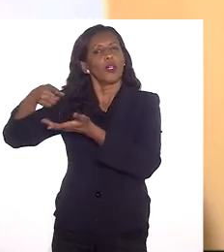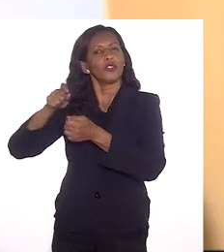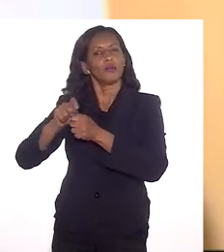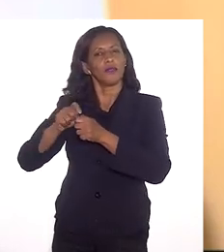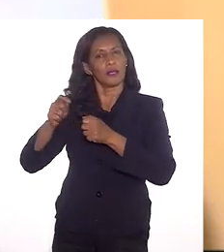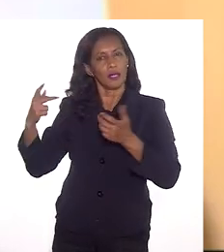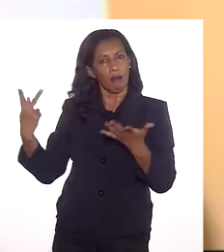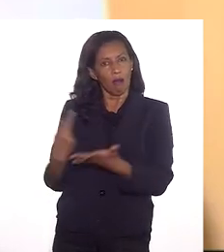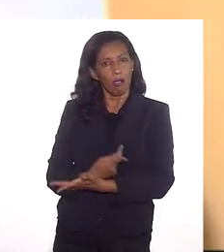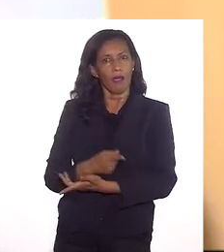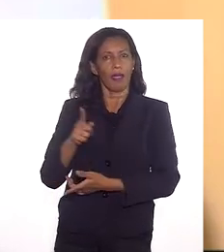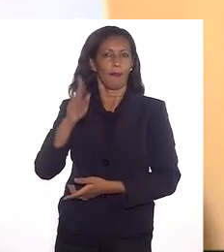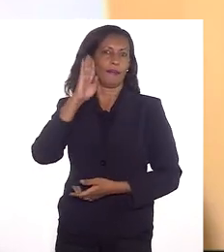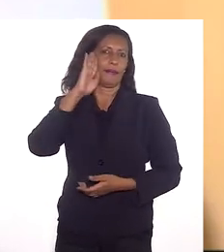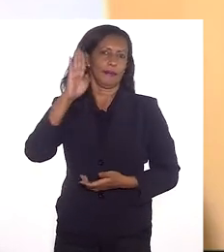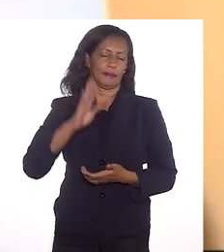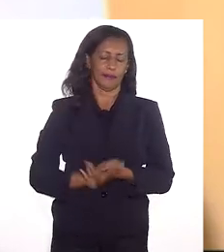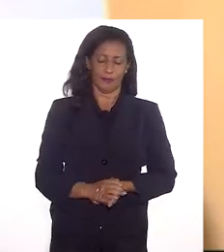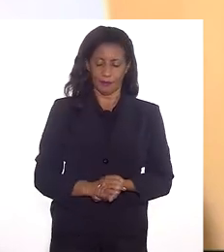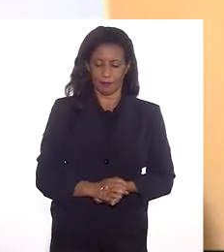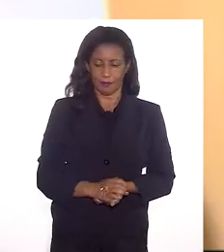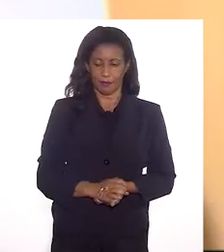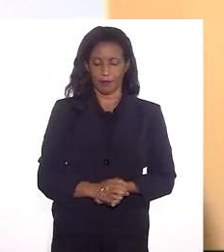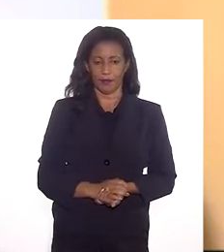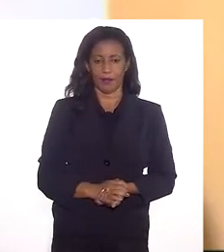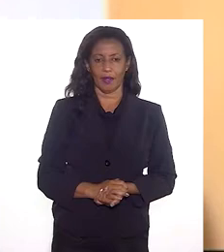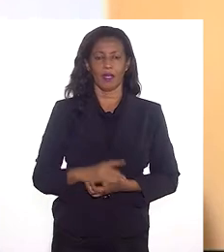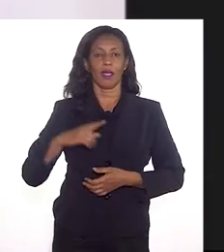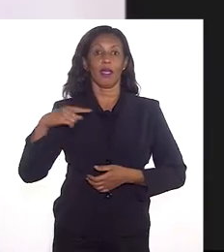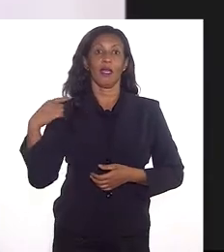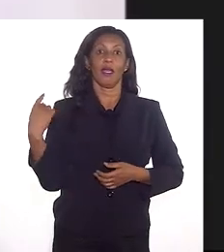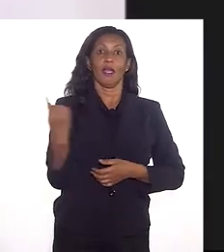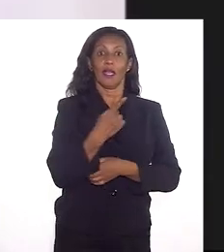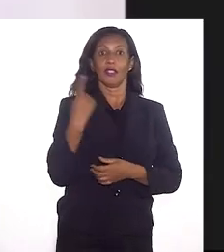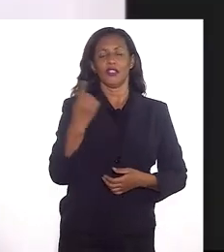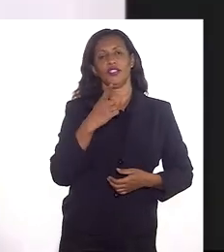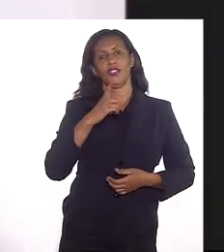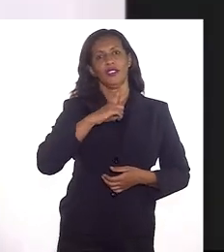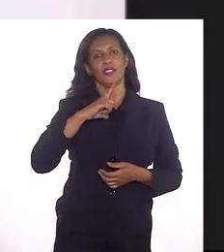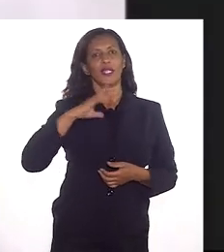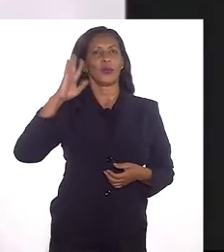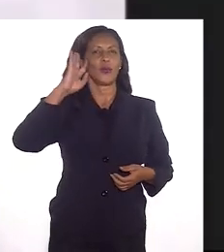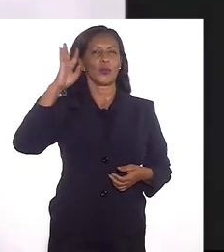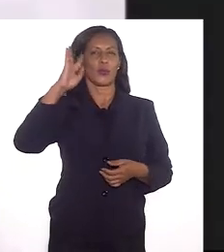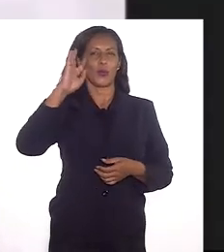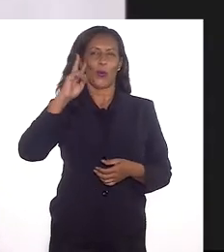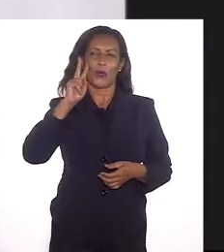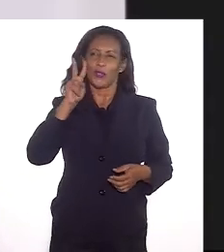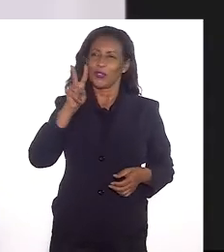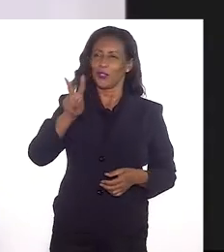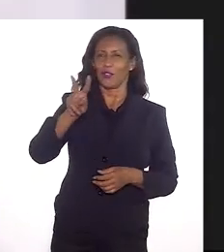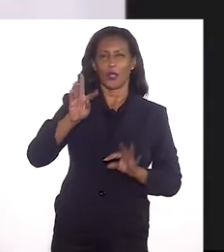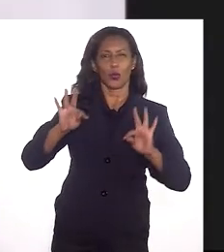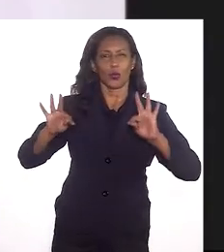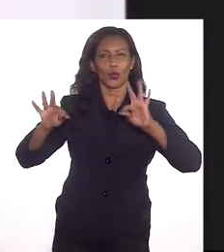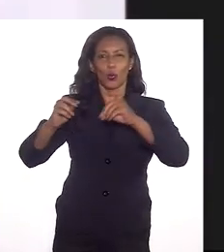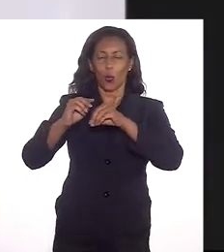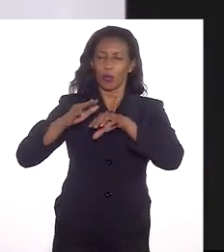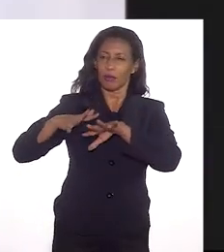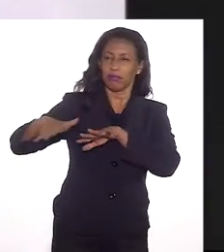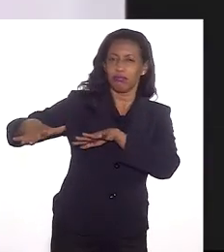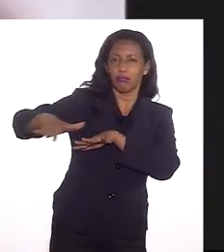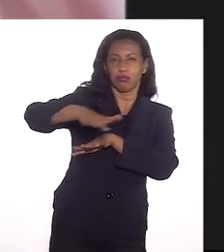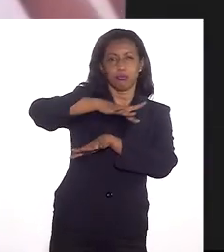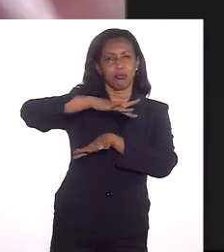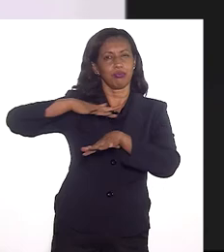para fazer isso acontecer é fundamental, né? A gente tem um sonho aqui de ver toda a mobilidade dentro